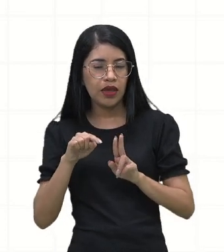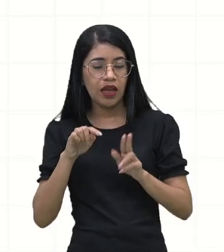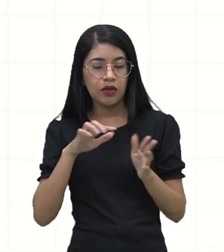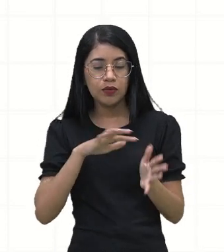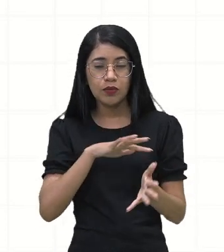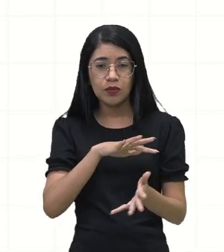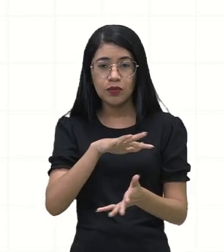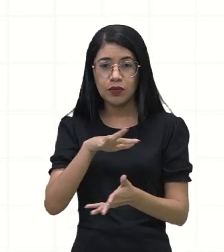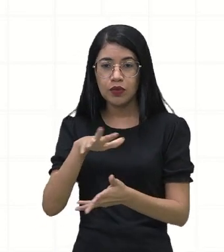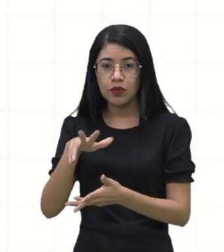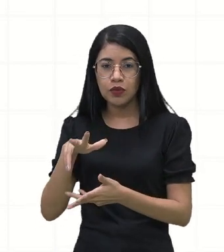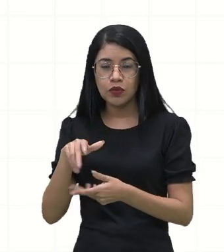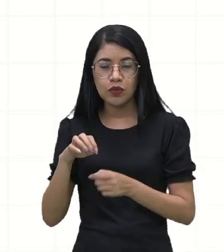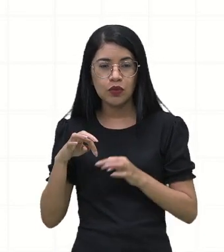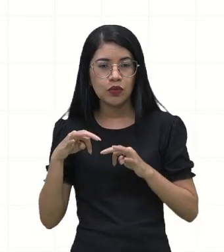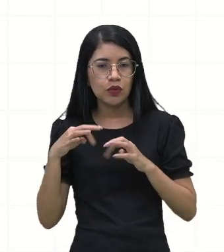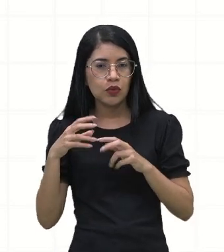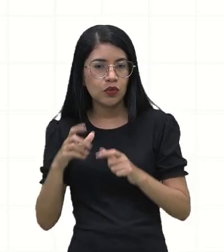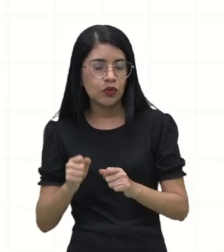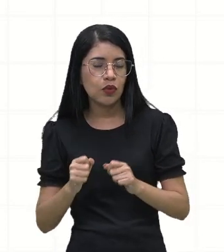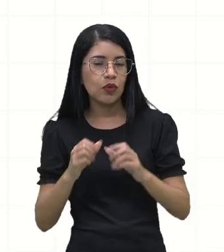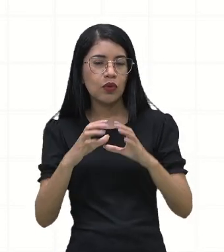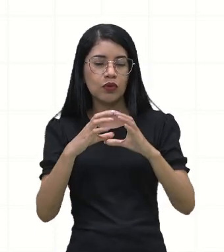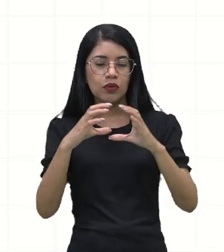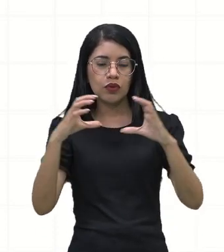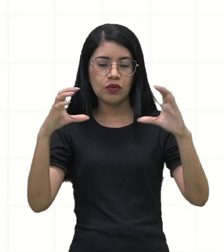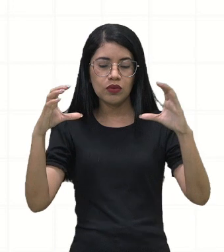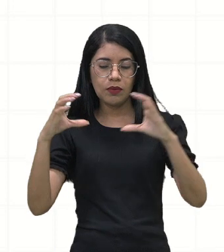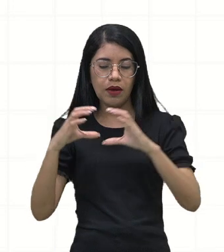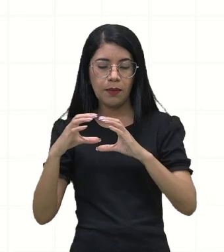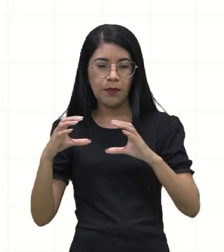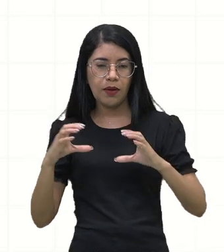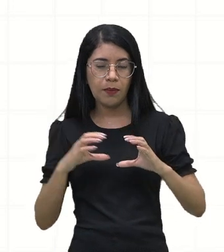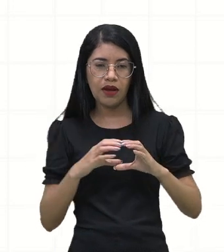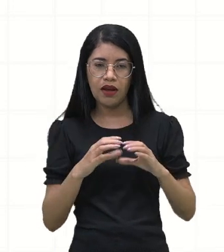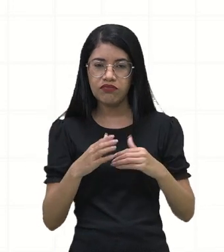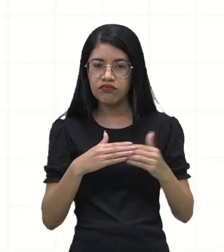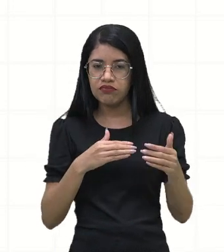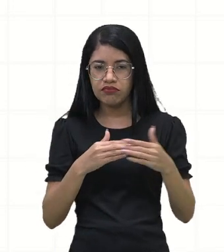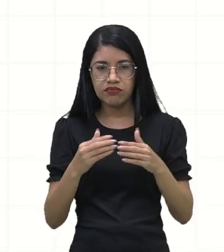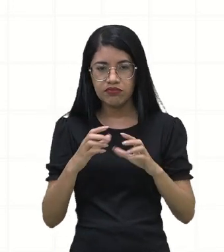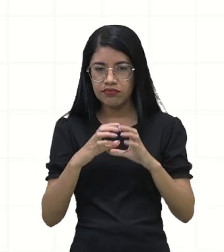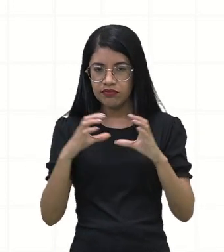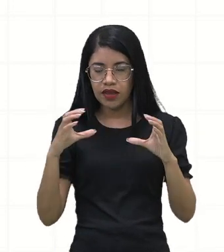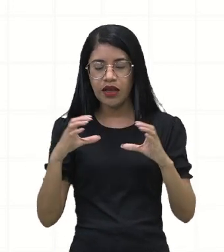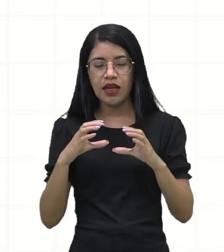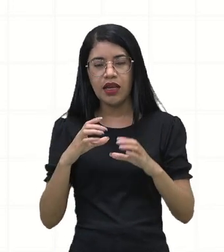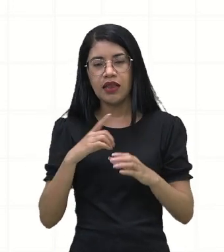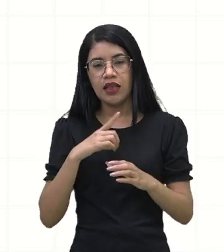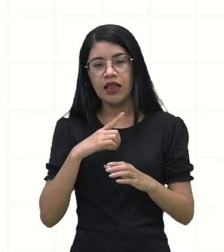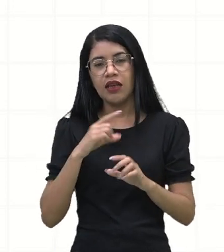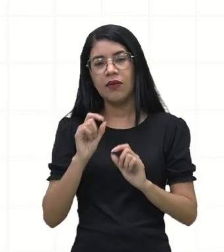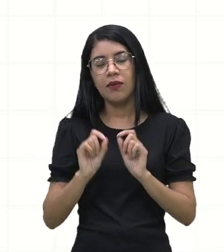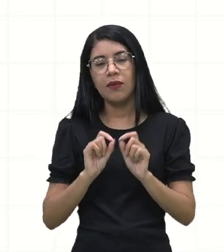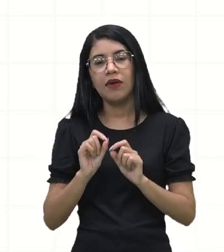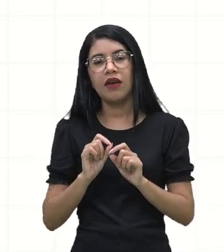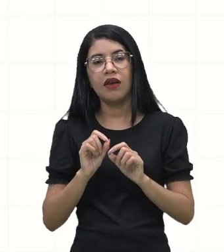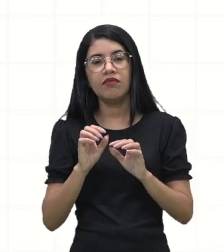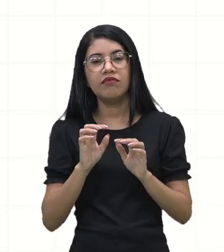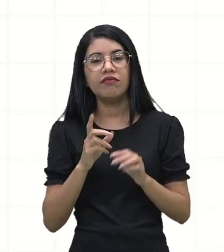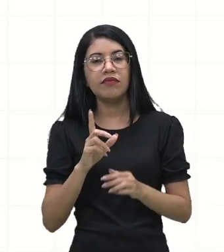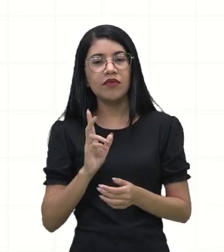todos os círculos, não importa o tamanho do círculo, a razão, né, do... O que é o C? Comprimento